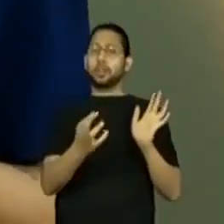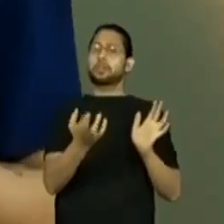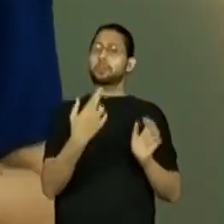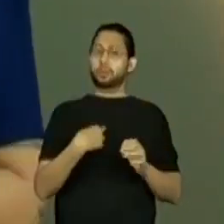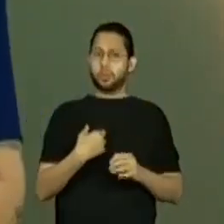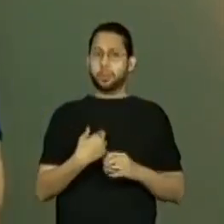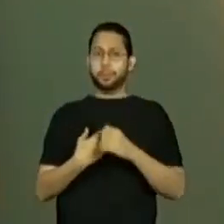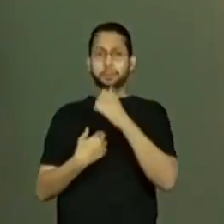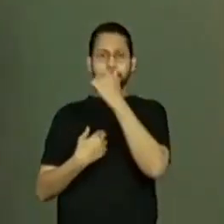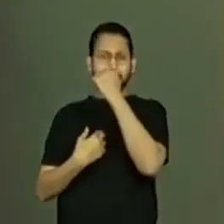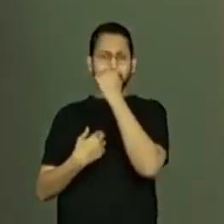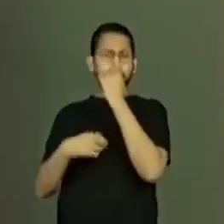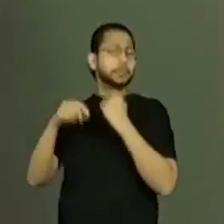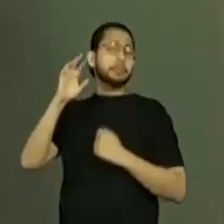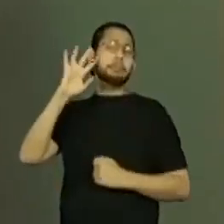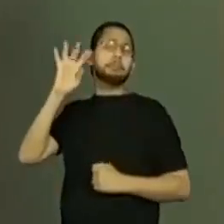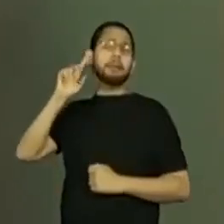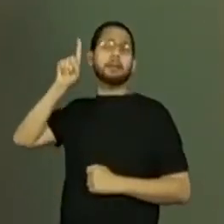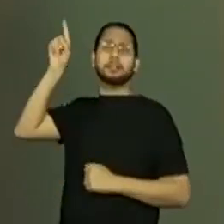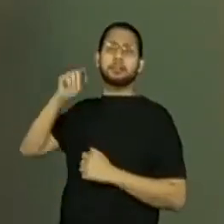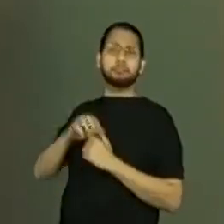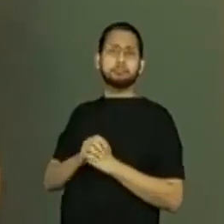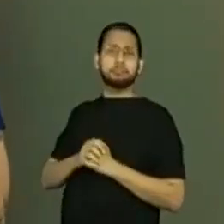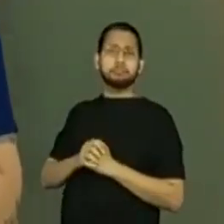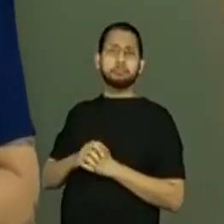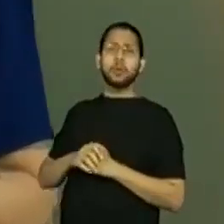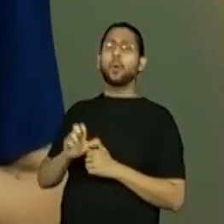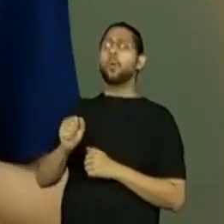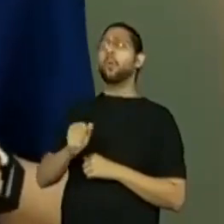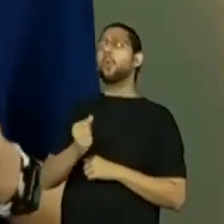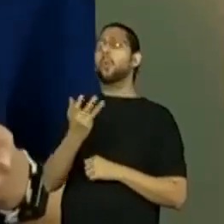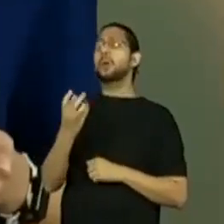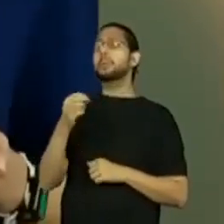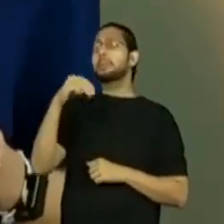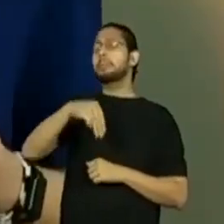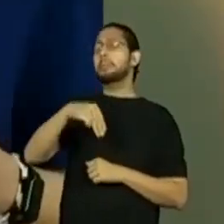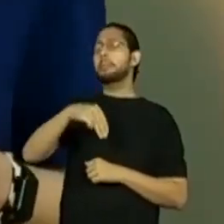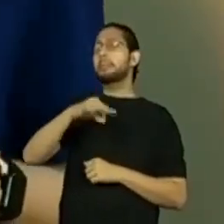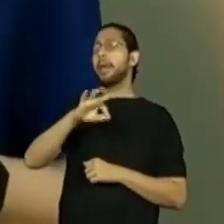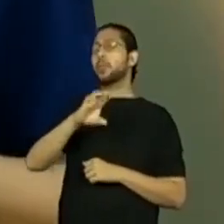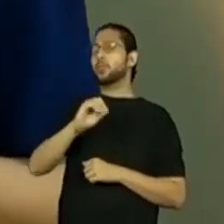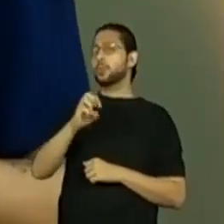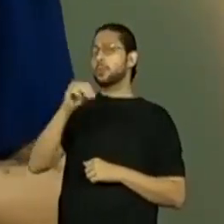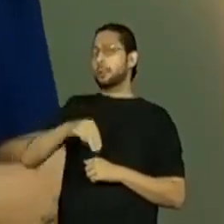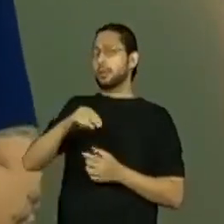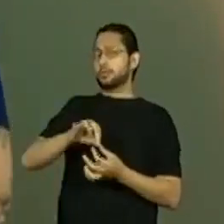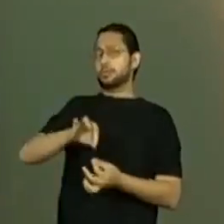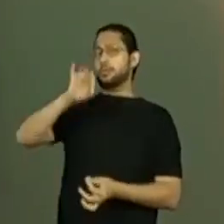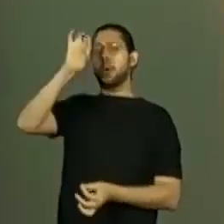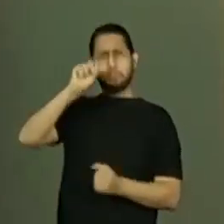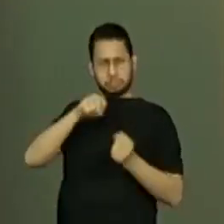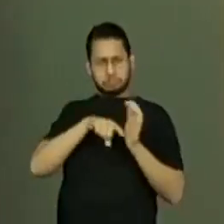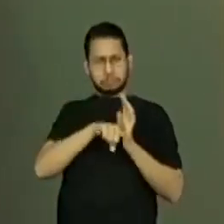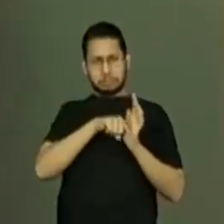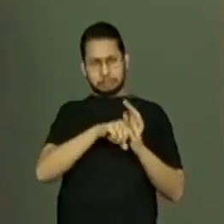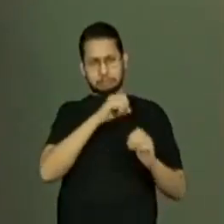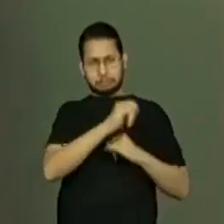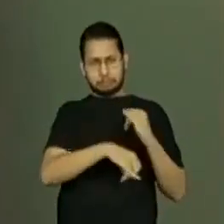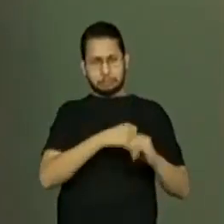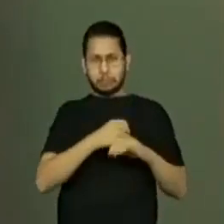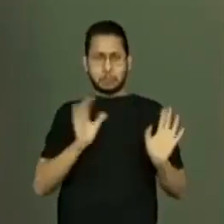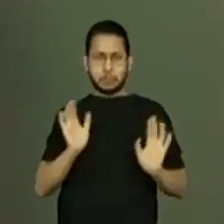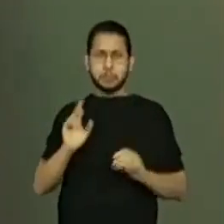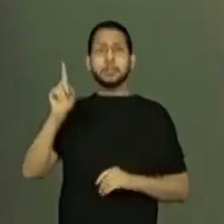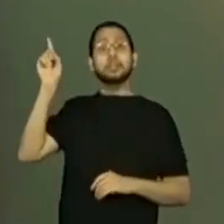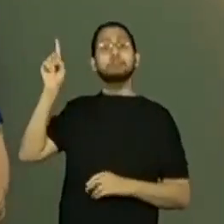Mas vamos pensar quantos metros, vocês podem até pesquisar, tá? Quantos metros de